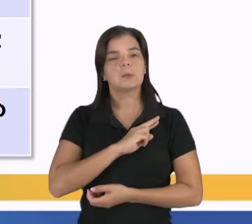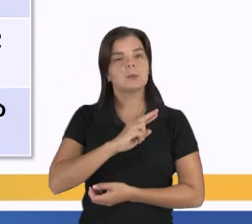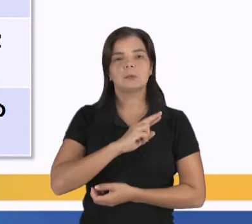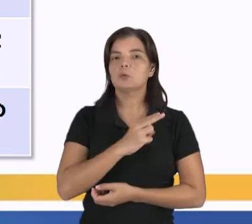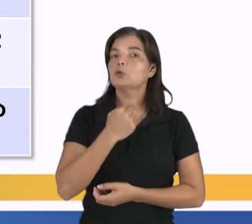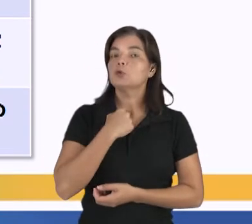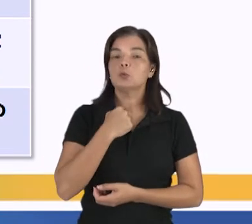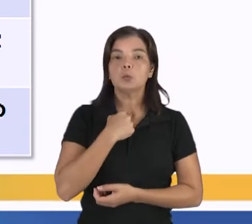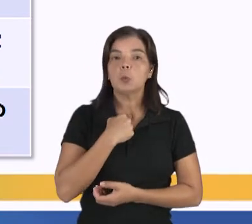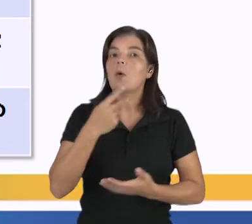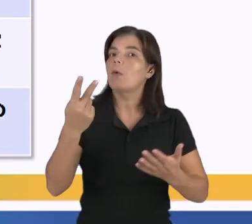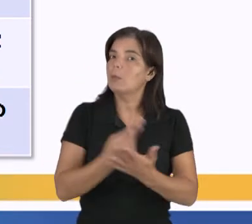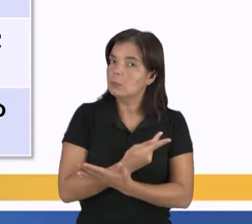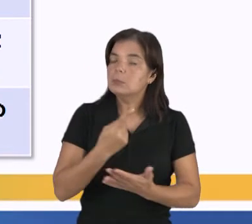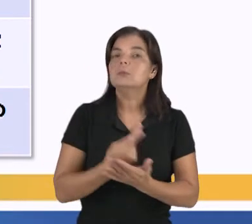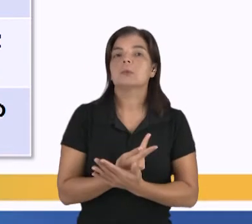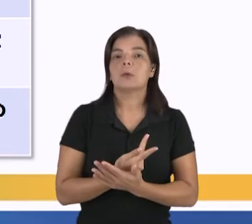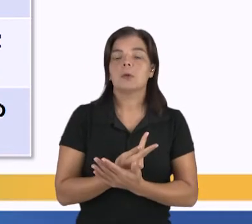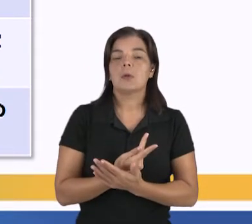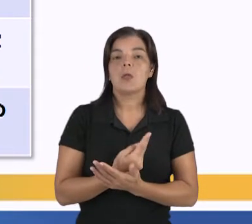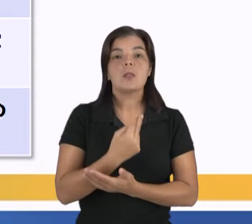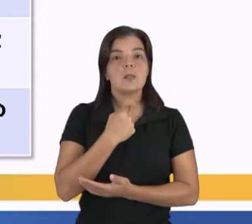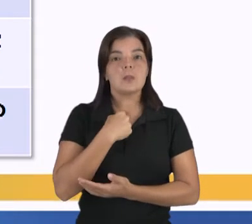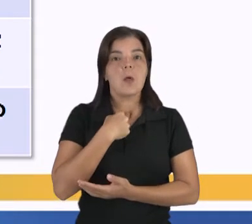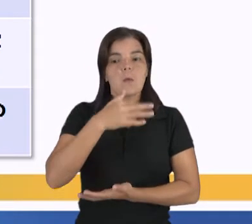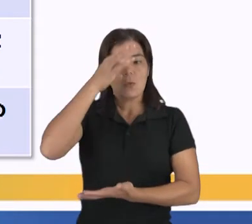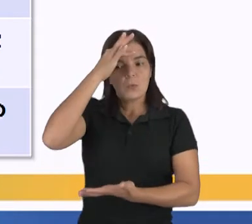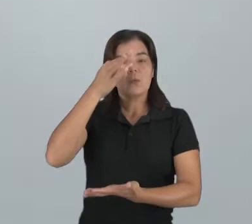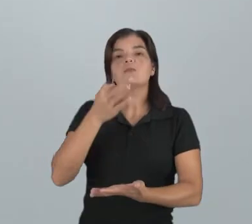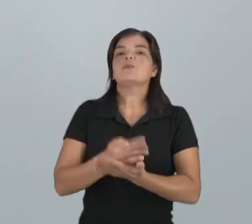religião. Eu estou cometendo um erro. Eu não estou sendo